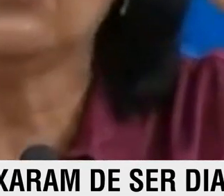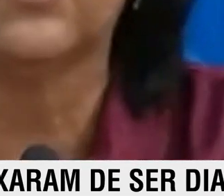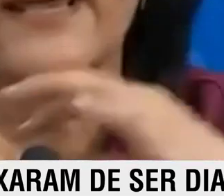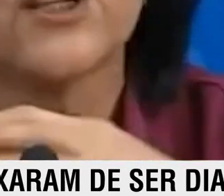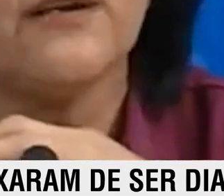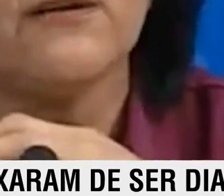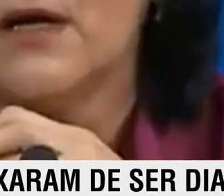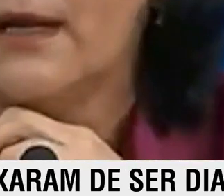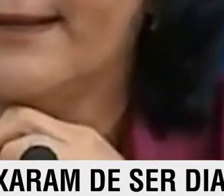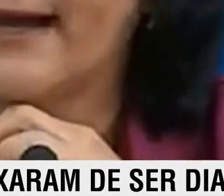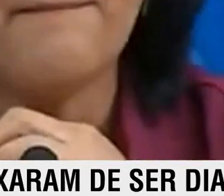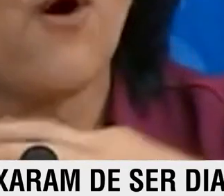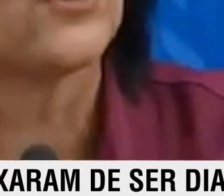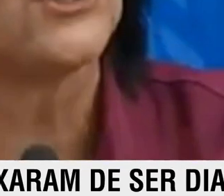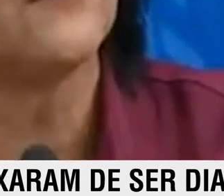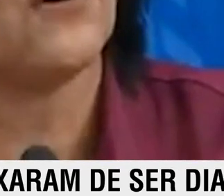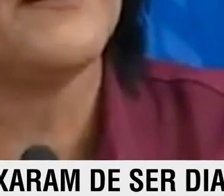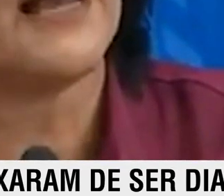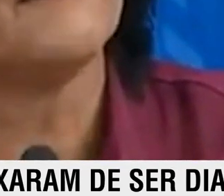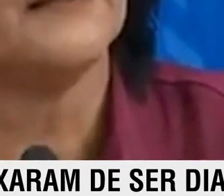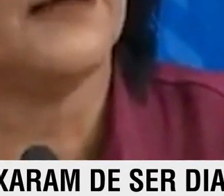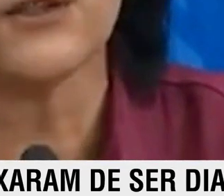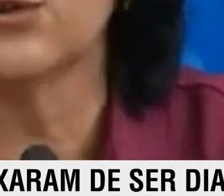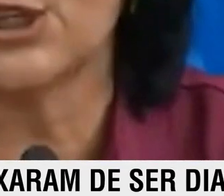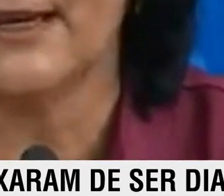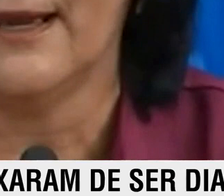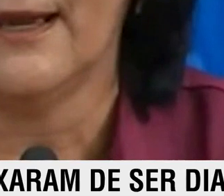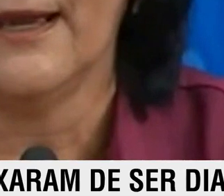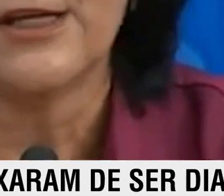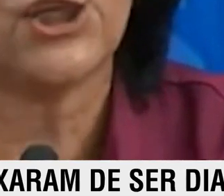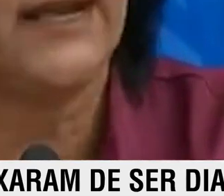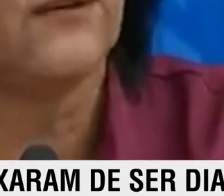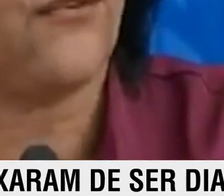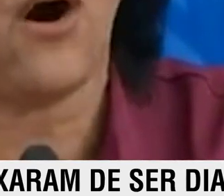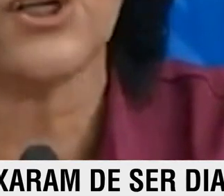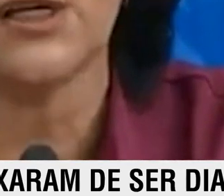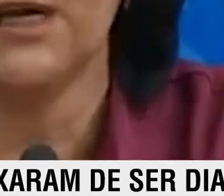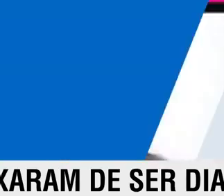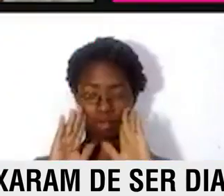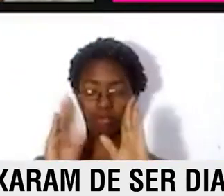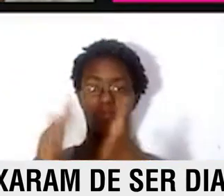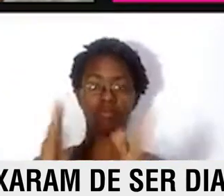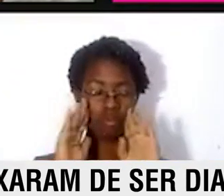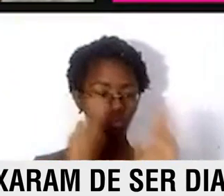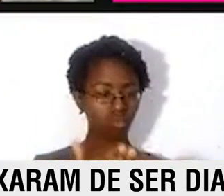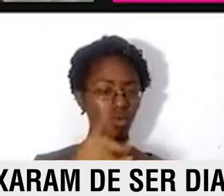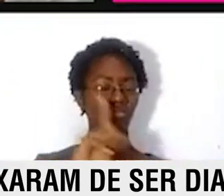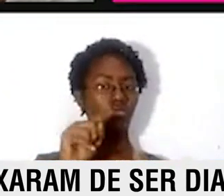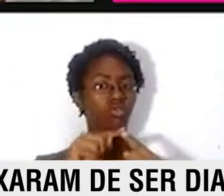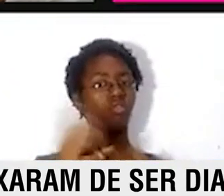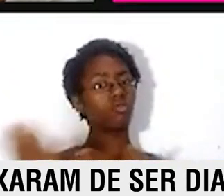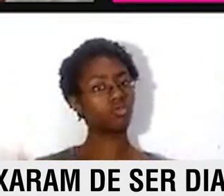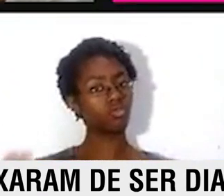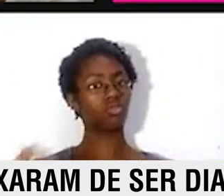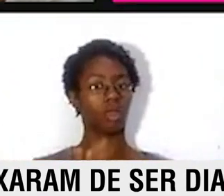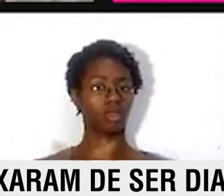ressaltando a importância do diagnóstico precoce da doença principalmente em mulheres jovens uma vida